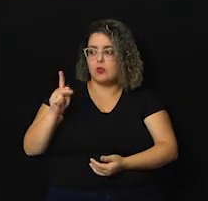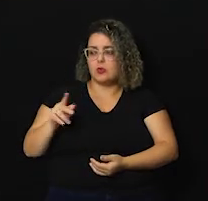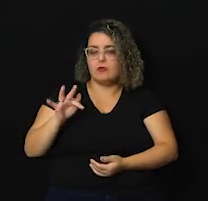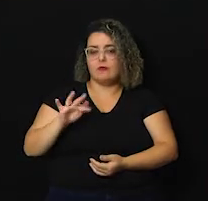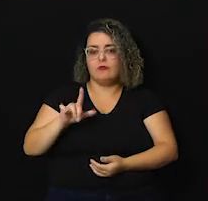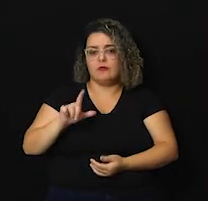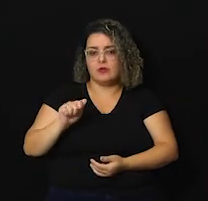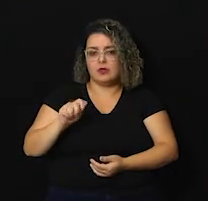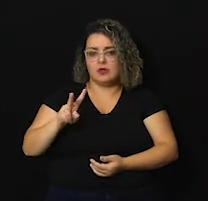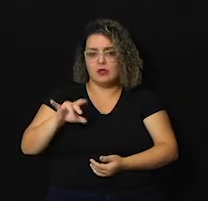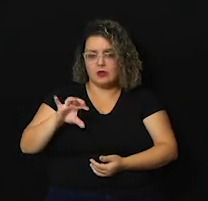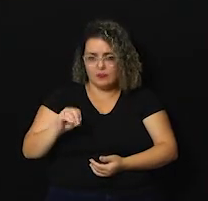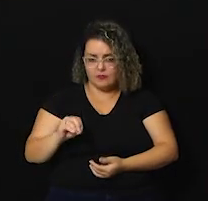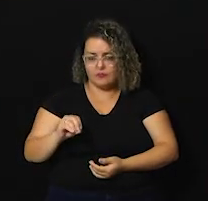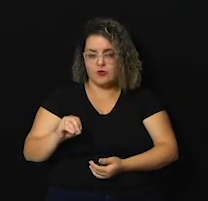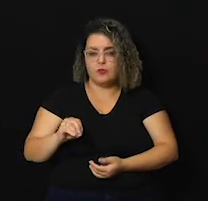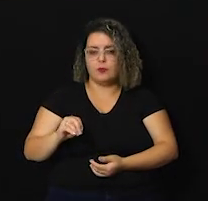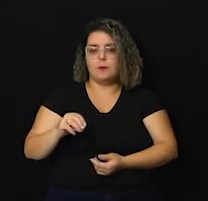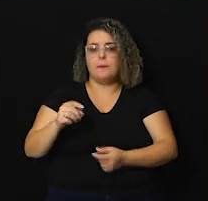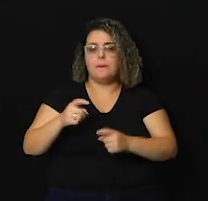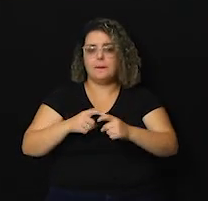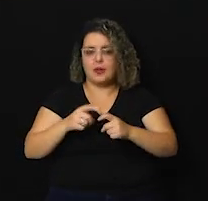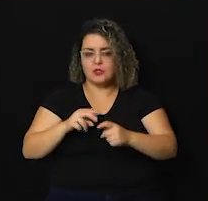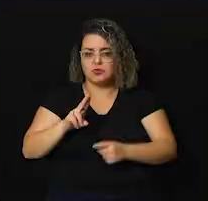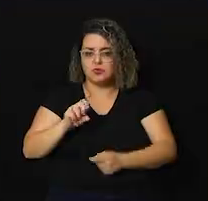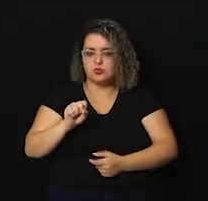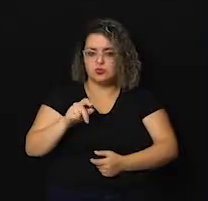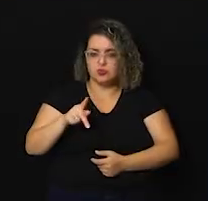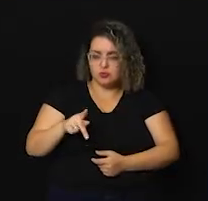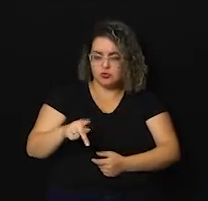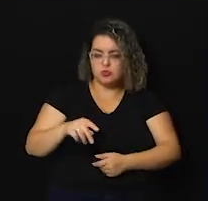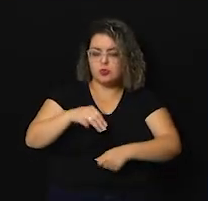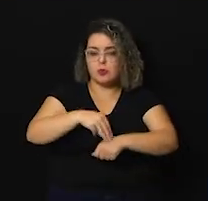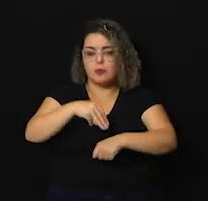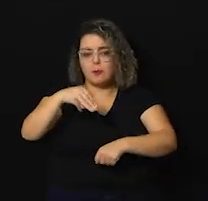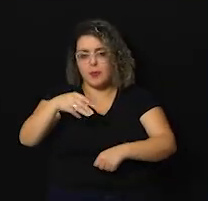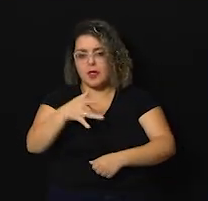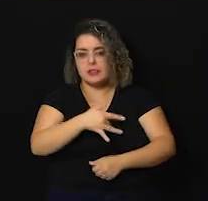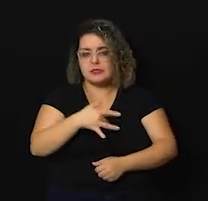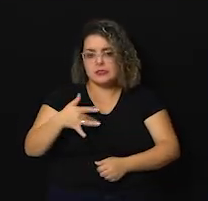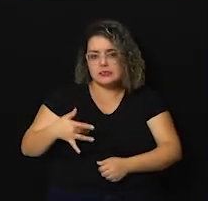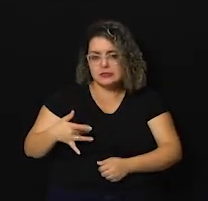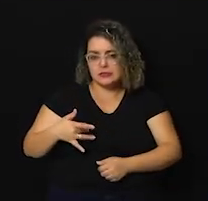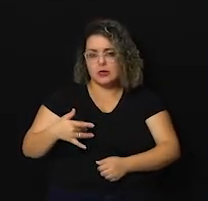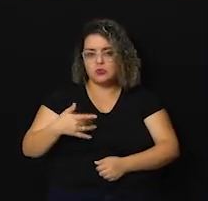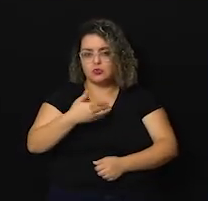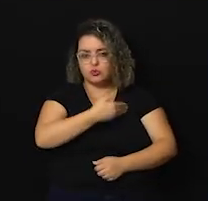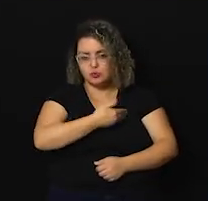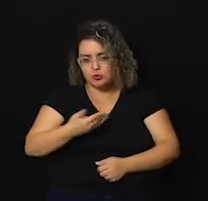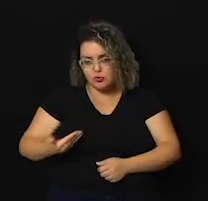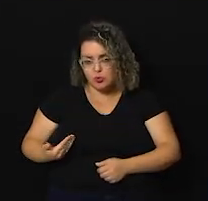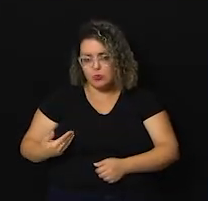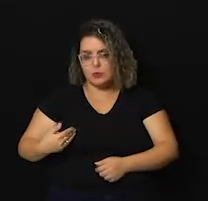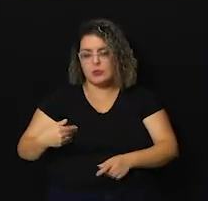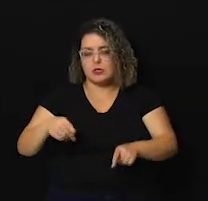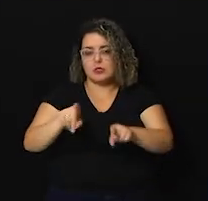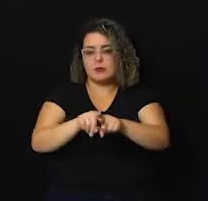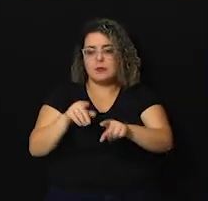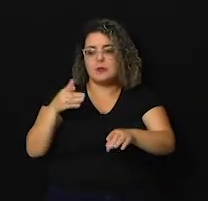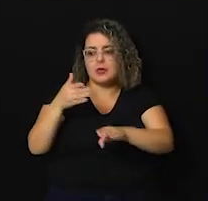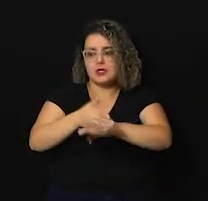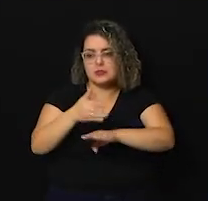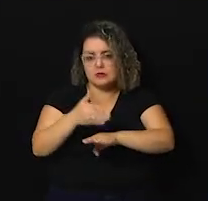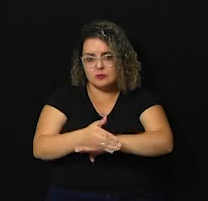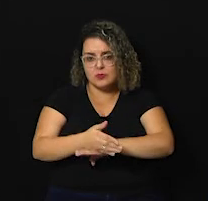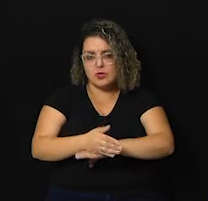Professor Flávio Luiz Schieck Valente, médico da USP, mestre em saúde pública, também, inclusive,